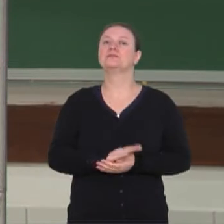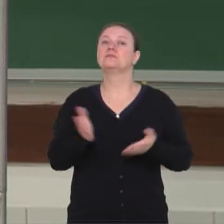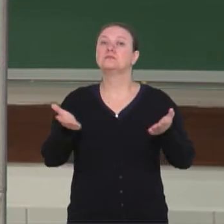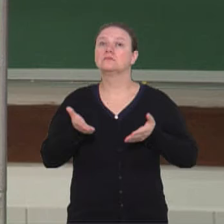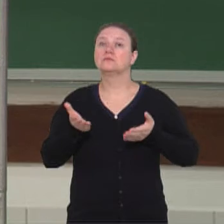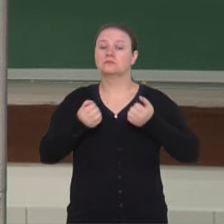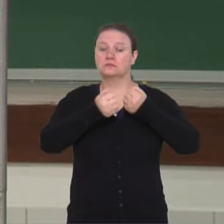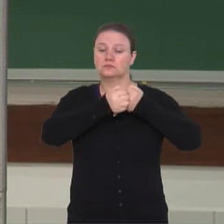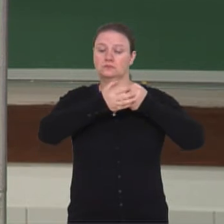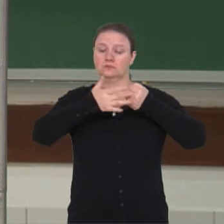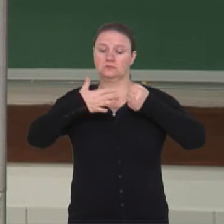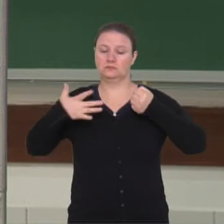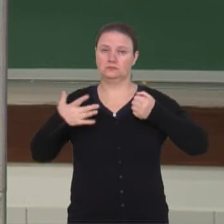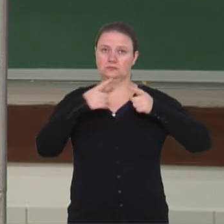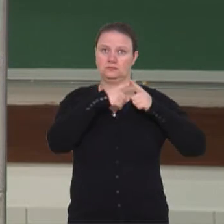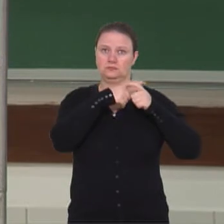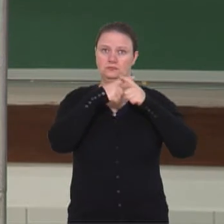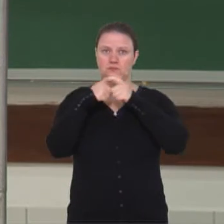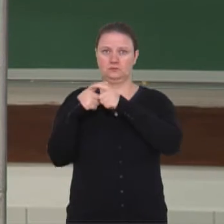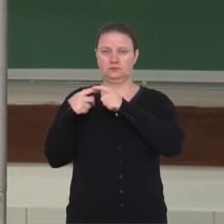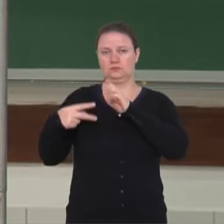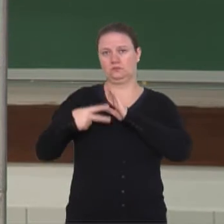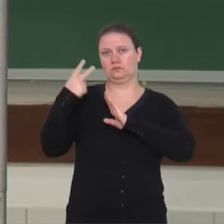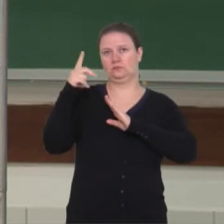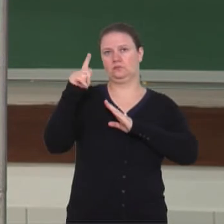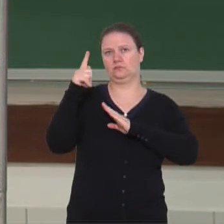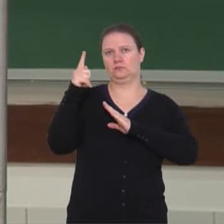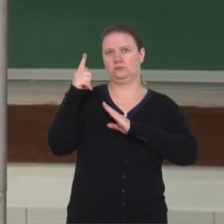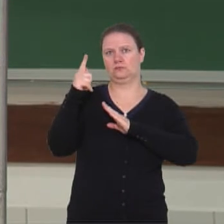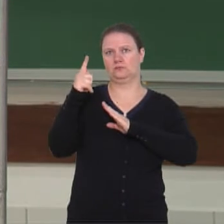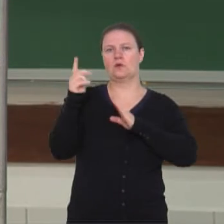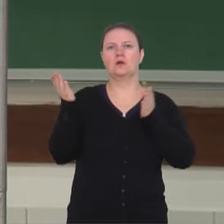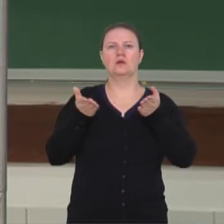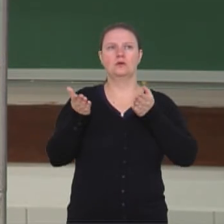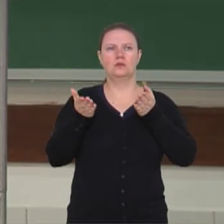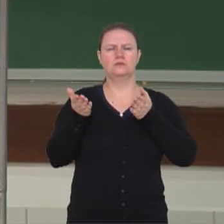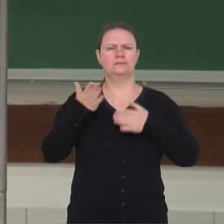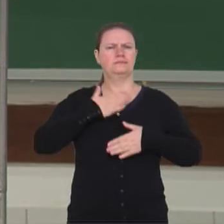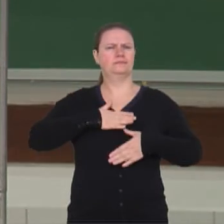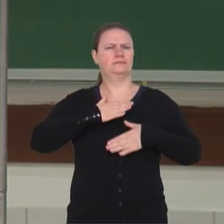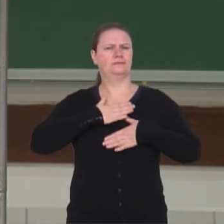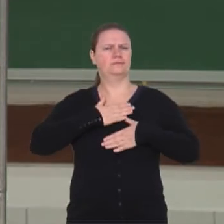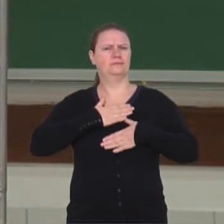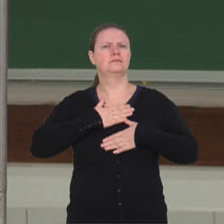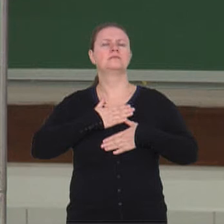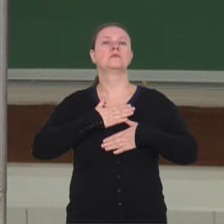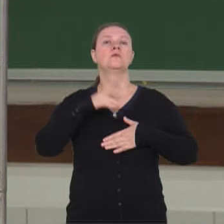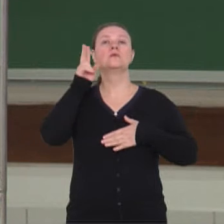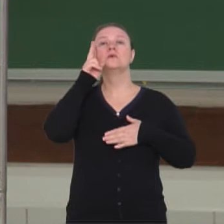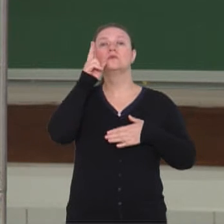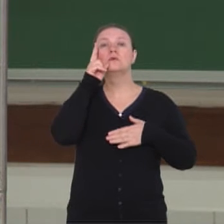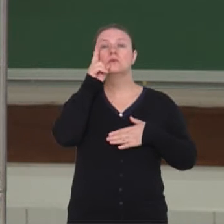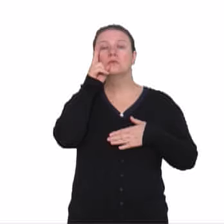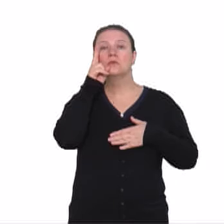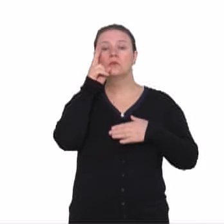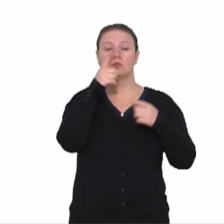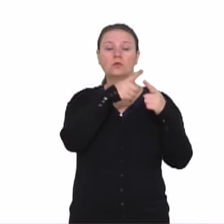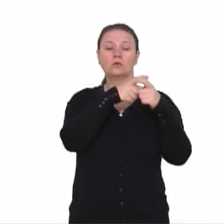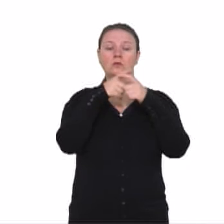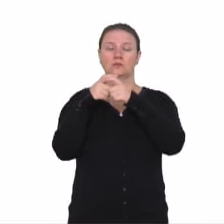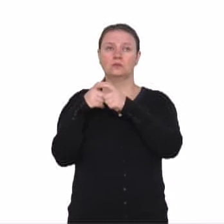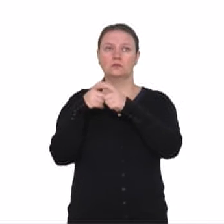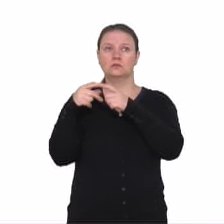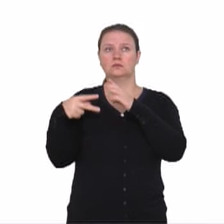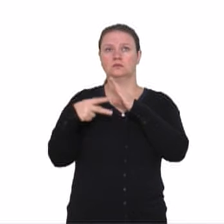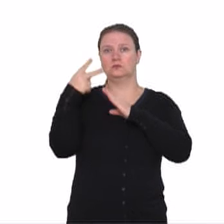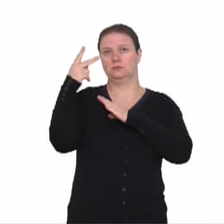decomposição de polinômios de segundo grau em fatores. É tranquilo, porque vocês vão lembrar um polinômio de segundo grau, olha o formato